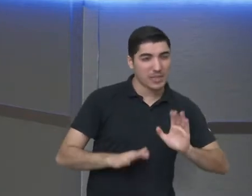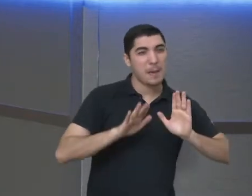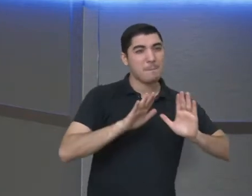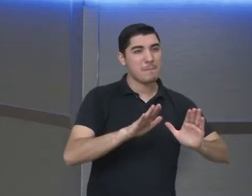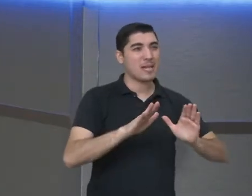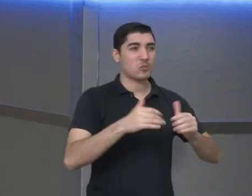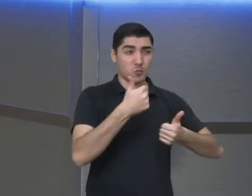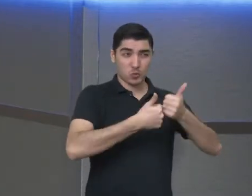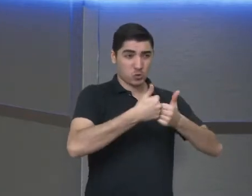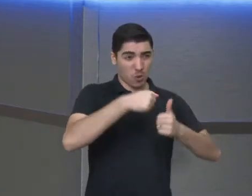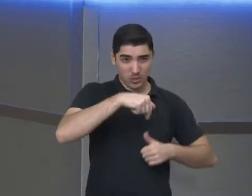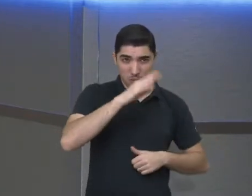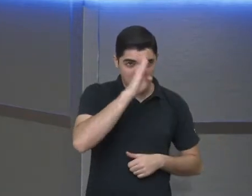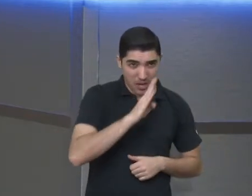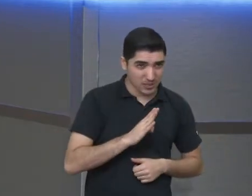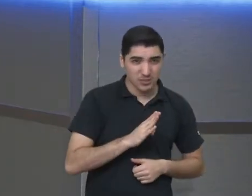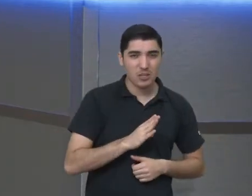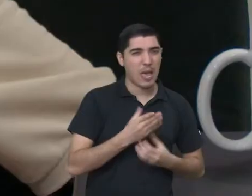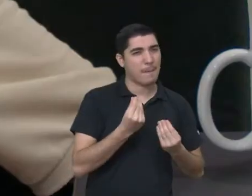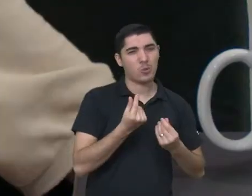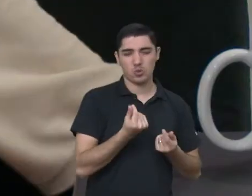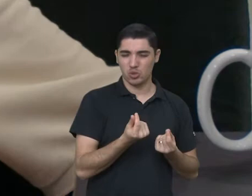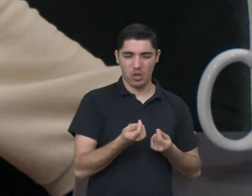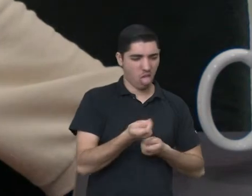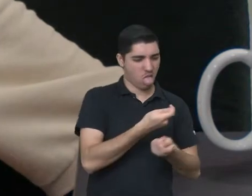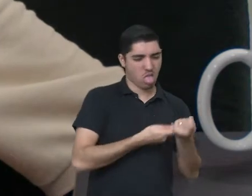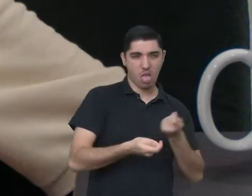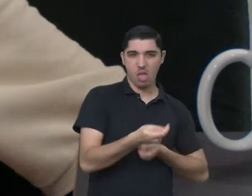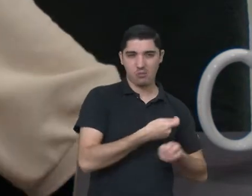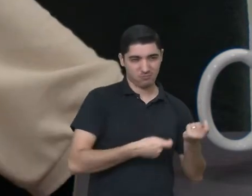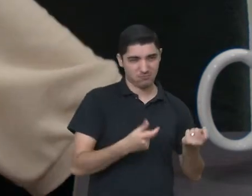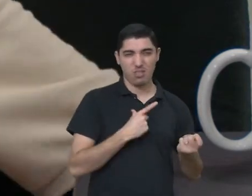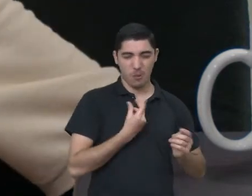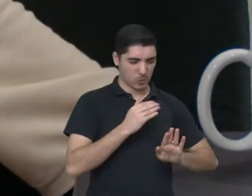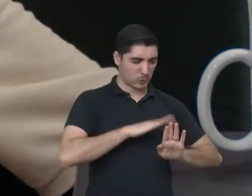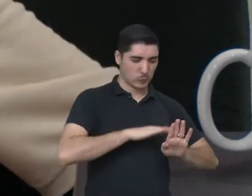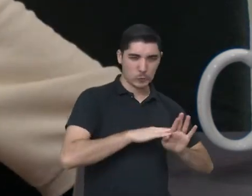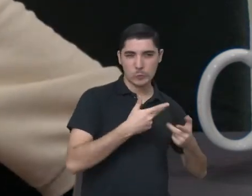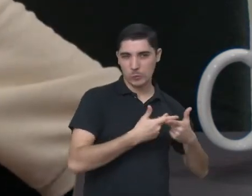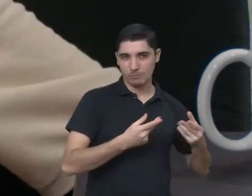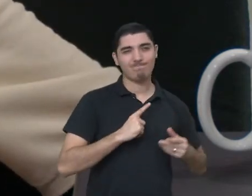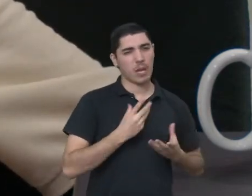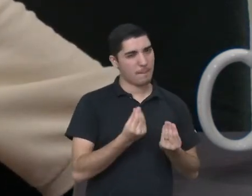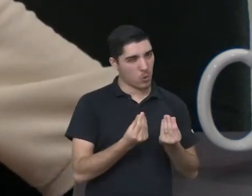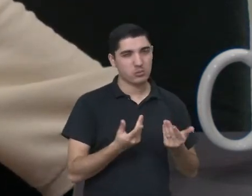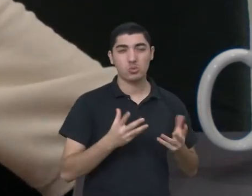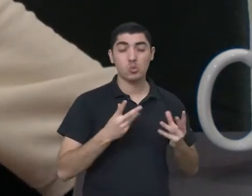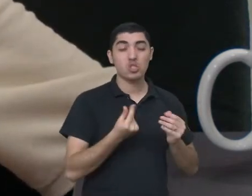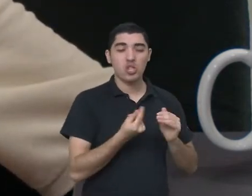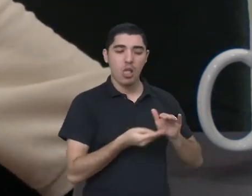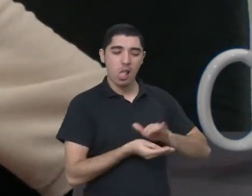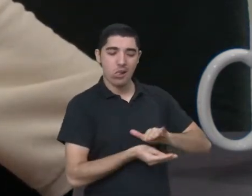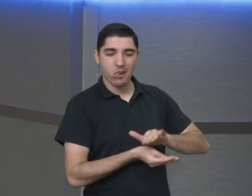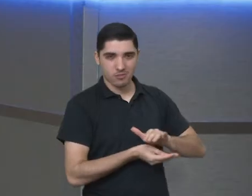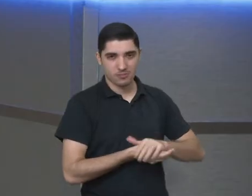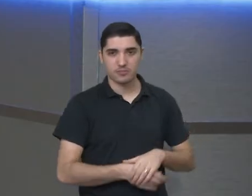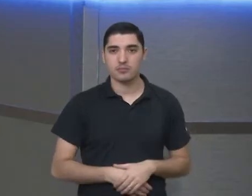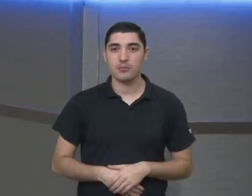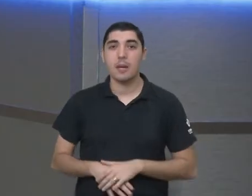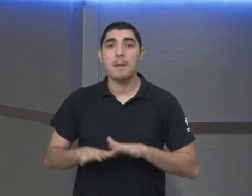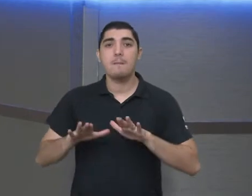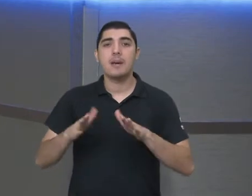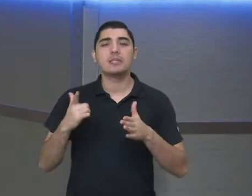Até menos. Coisa assim de um metro. Subi no primeiro, segundo degrau da escada, levei um pescoção, fui eu para um lado